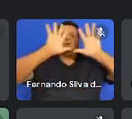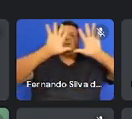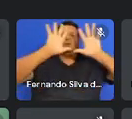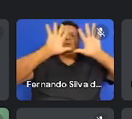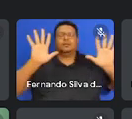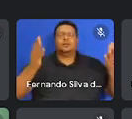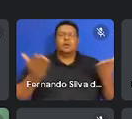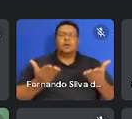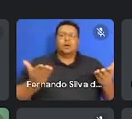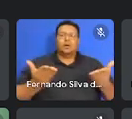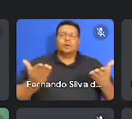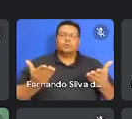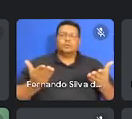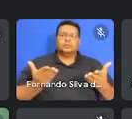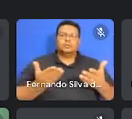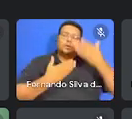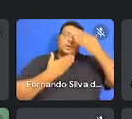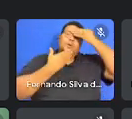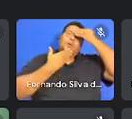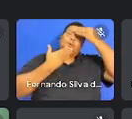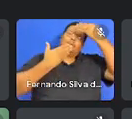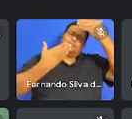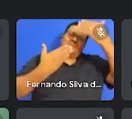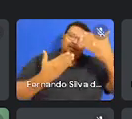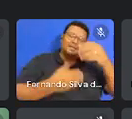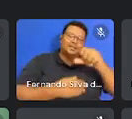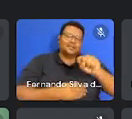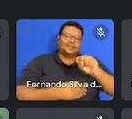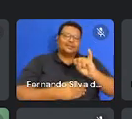Tá? Obrigado, Simone.